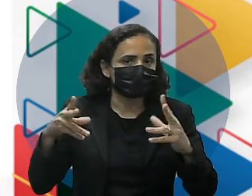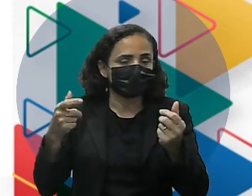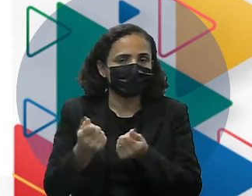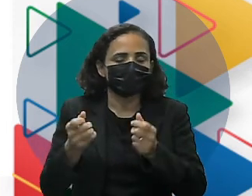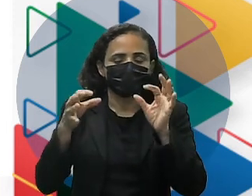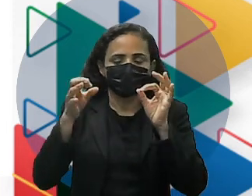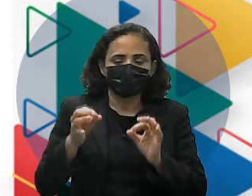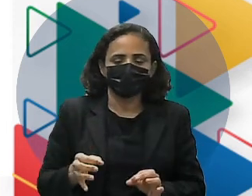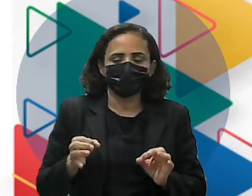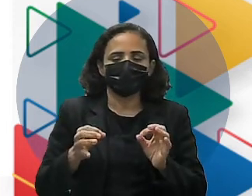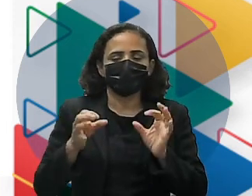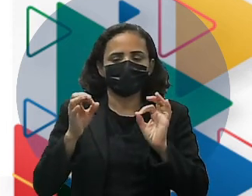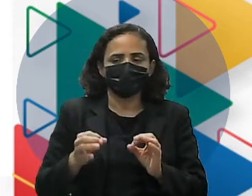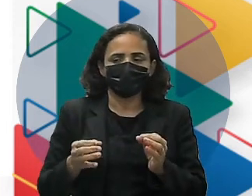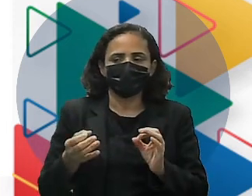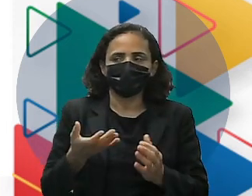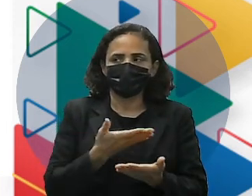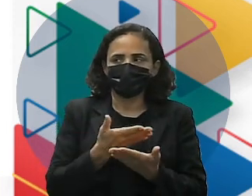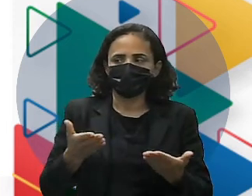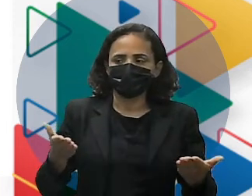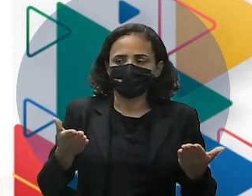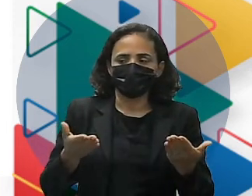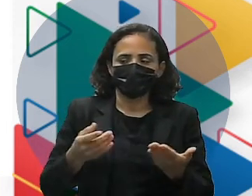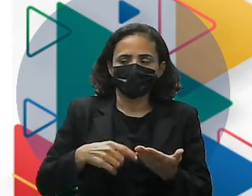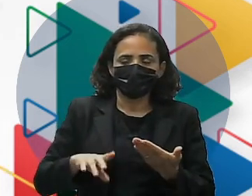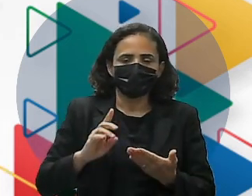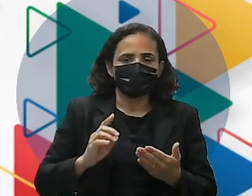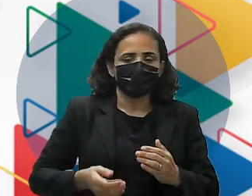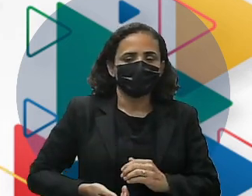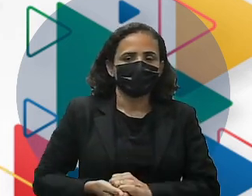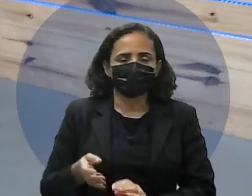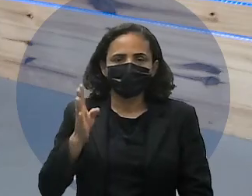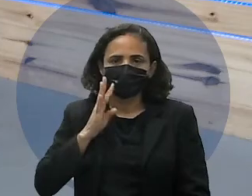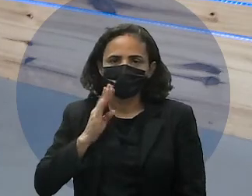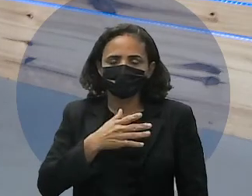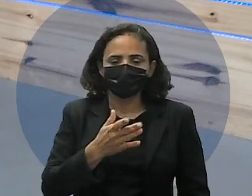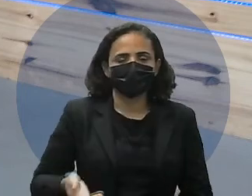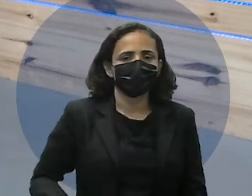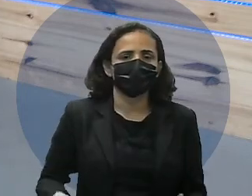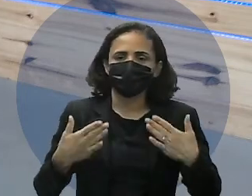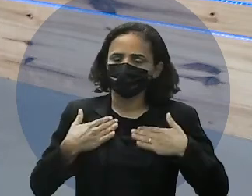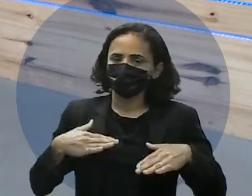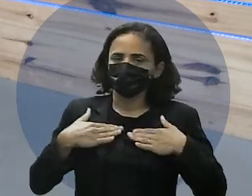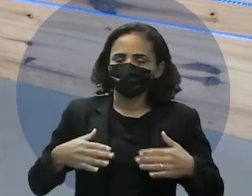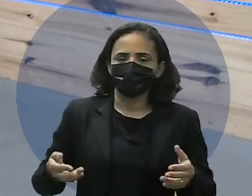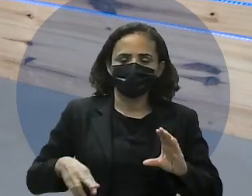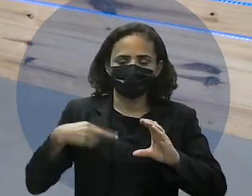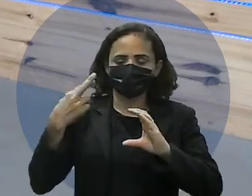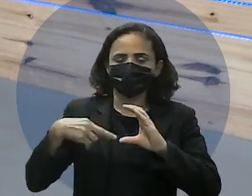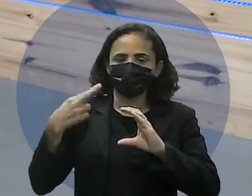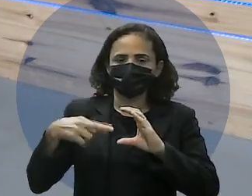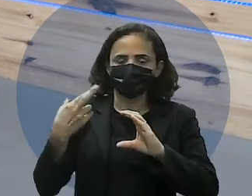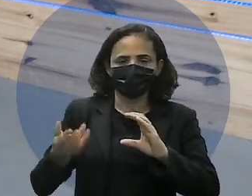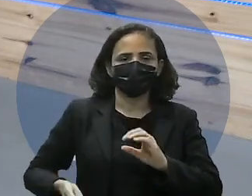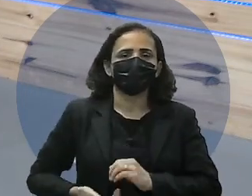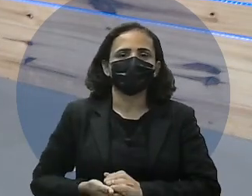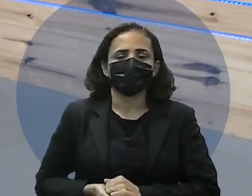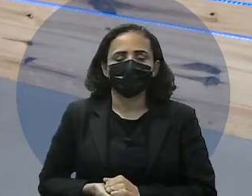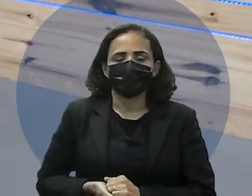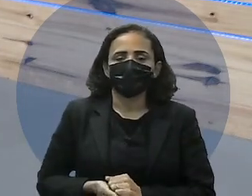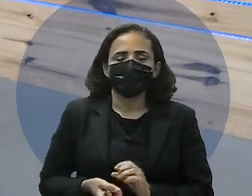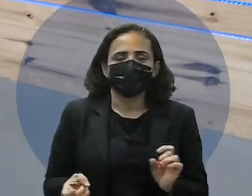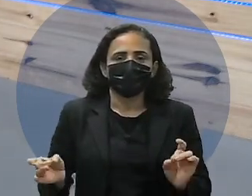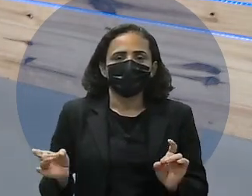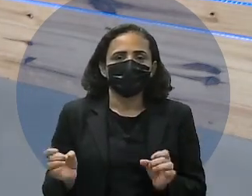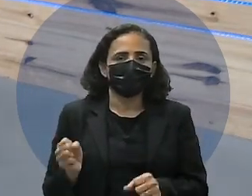todas têm uma boa aproximação aqui com o nosso gráfico de barra. Beleza? Tranquilo? Robertão, meu querido, vamos dar uma